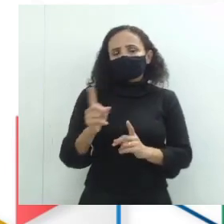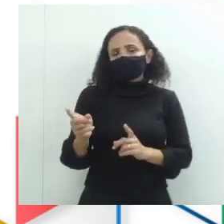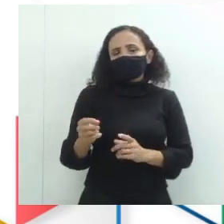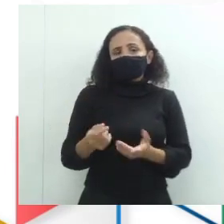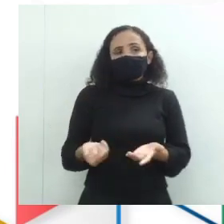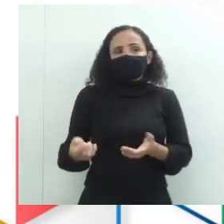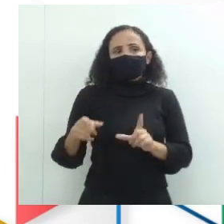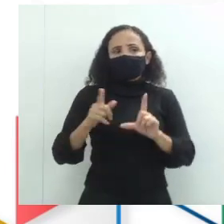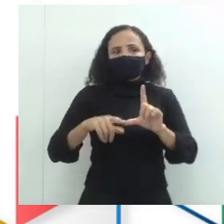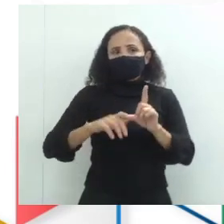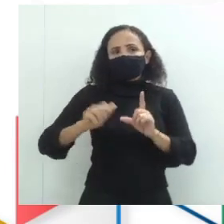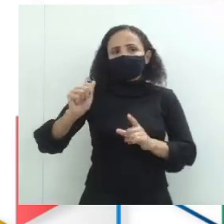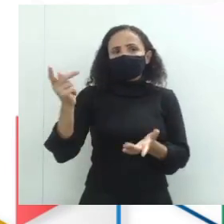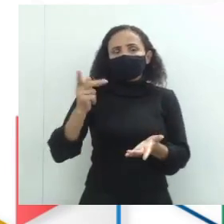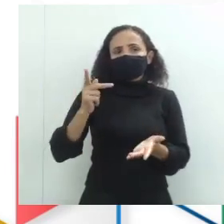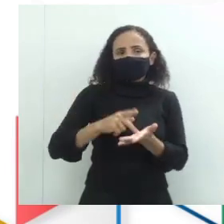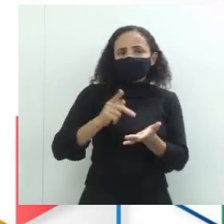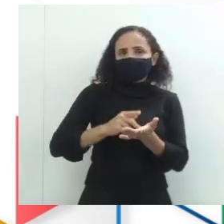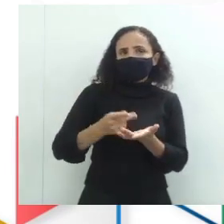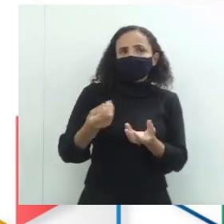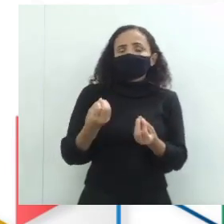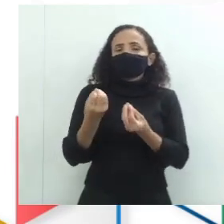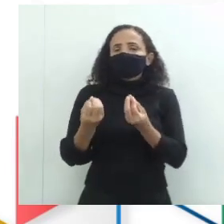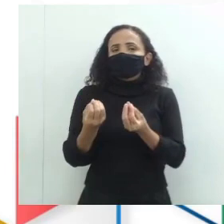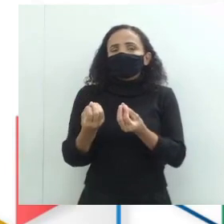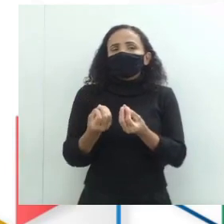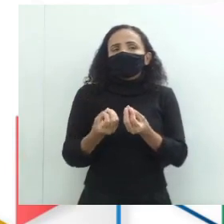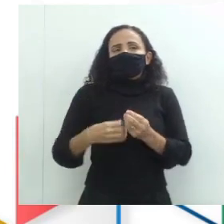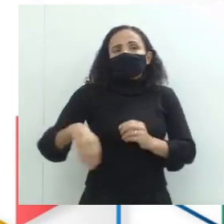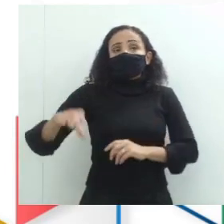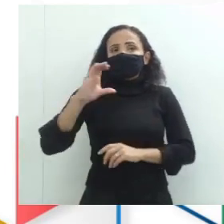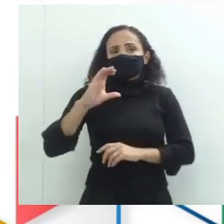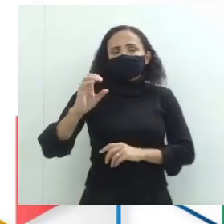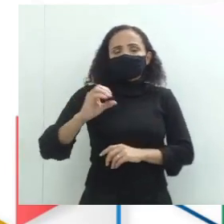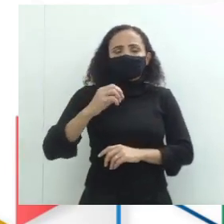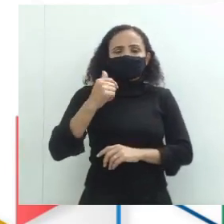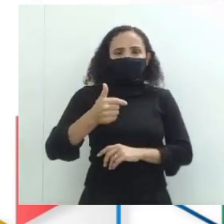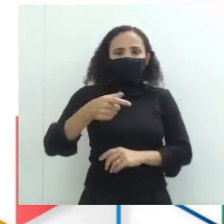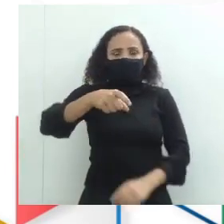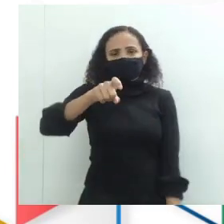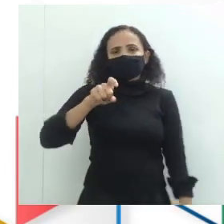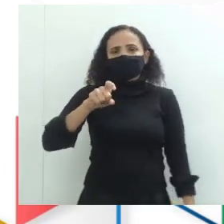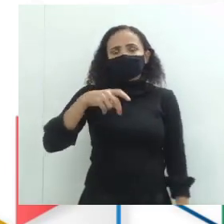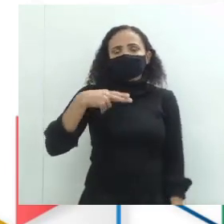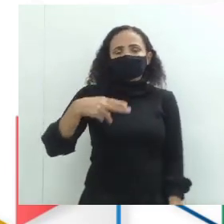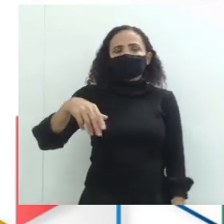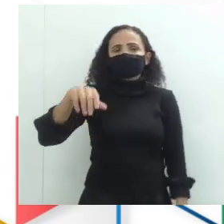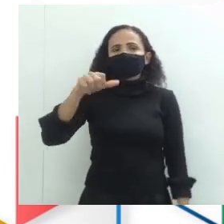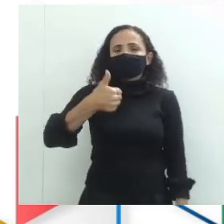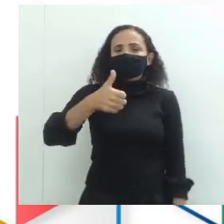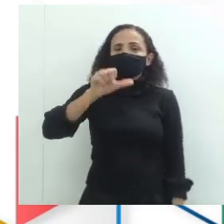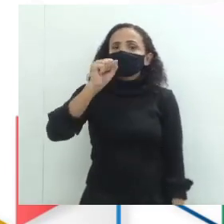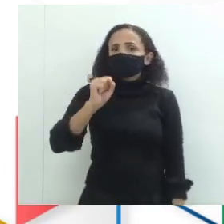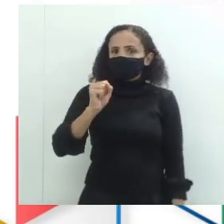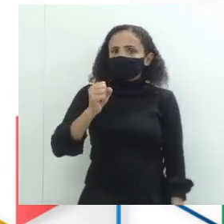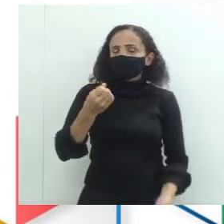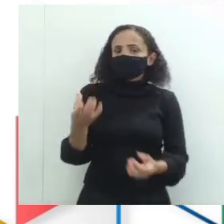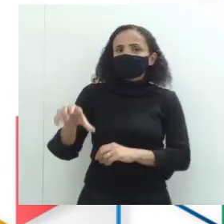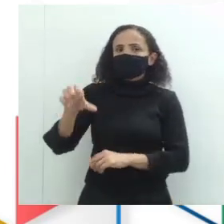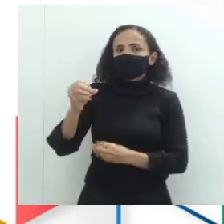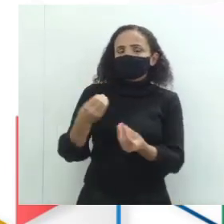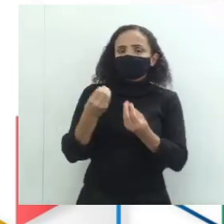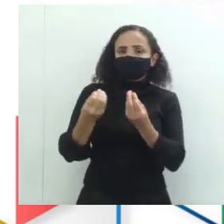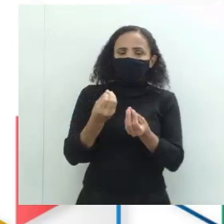B, eles não são equivalentes, tá bom? Item C, 2x igual a 18, tem que ser equivalente a x igual a 9.